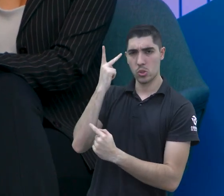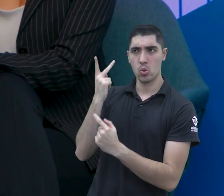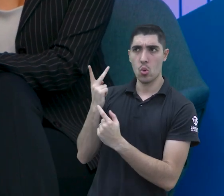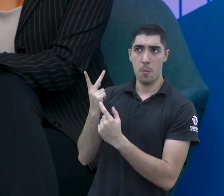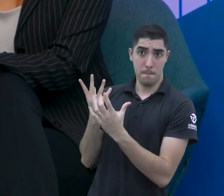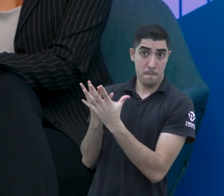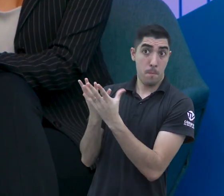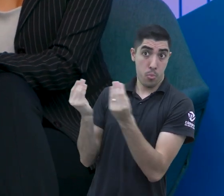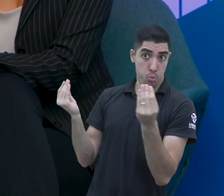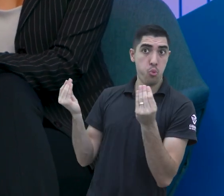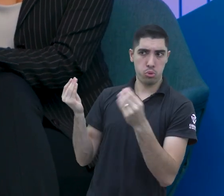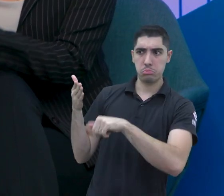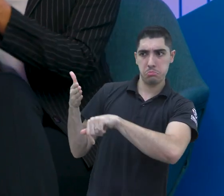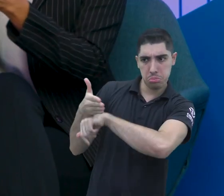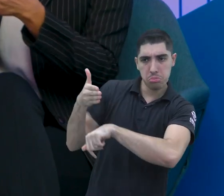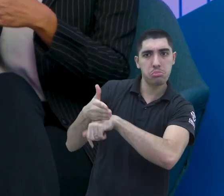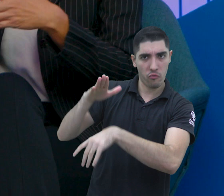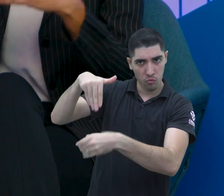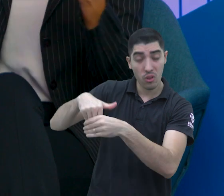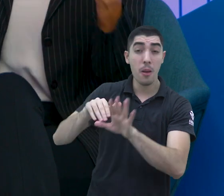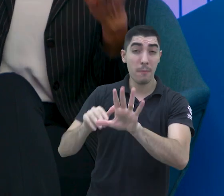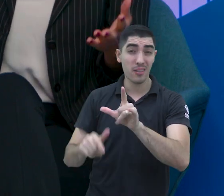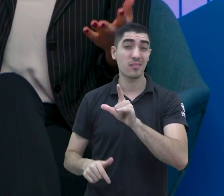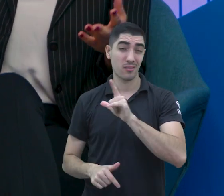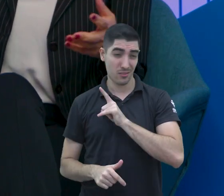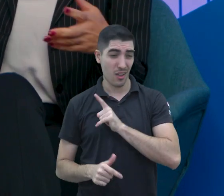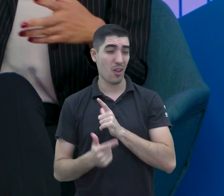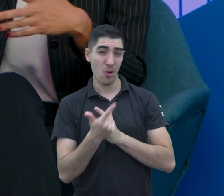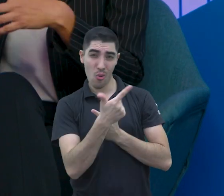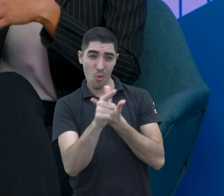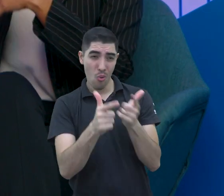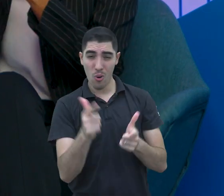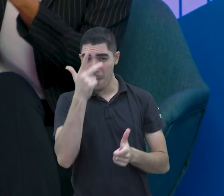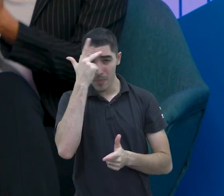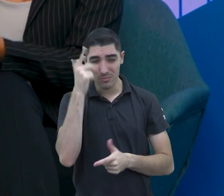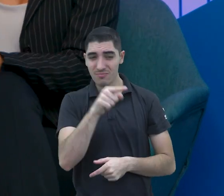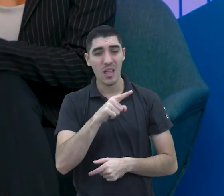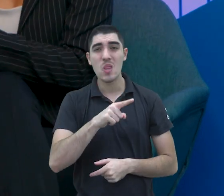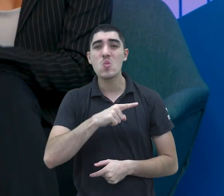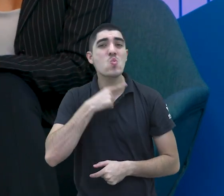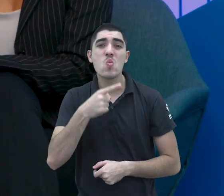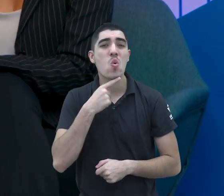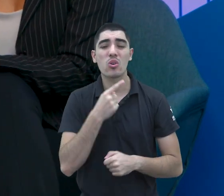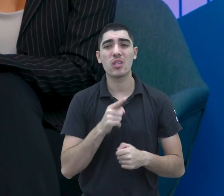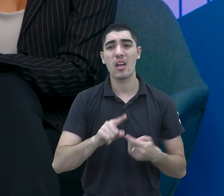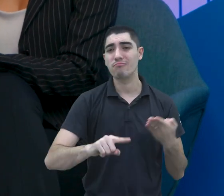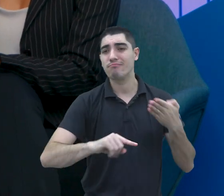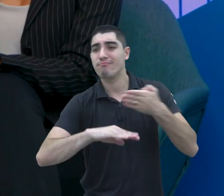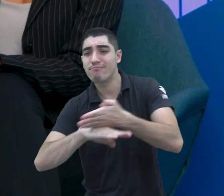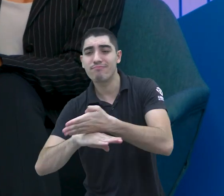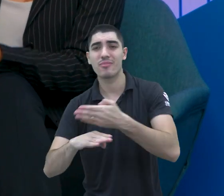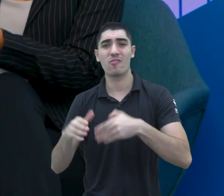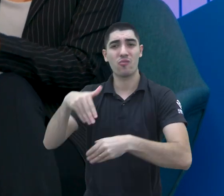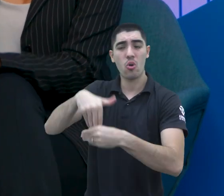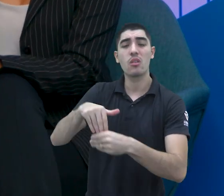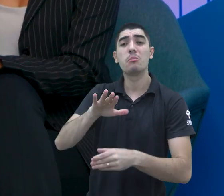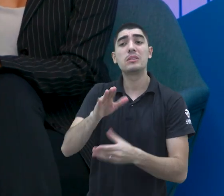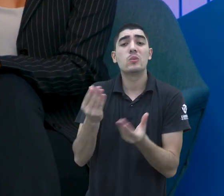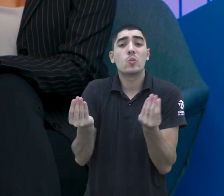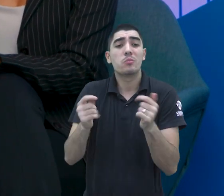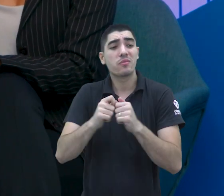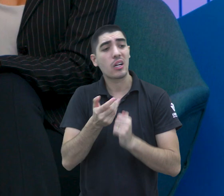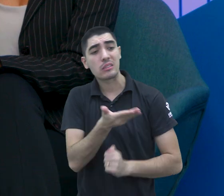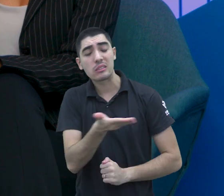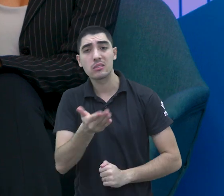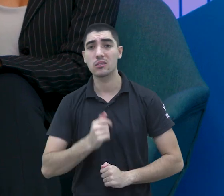de brasileiros que vão votar, mas tem aquela quantidade de gente que, por N fatores, não conseguiu votar. E aí, como é que fica,